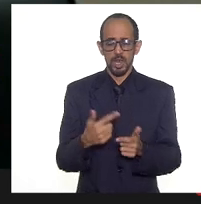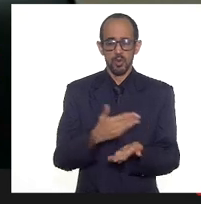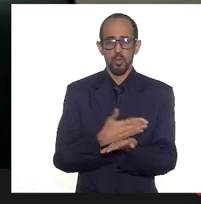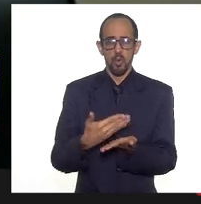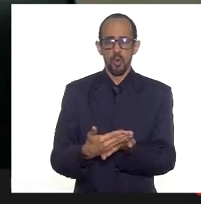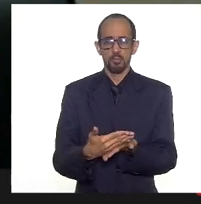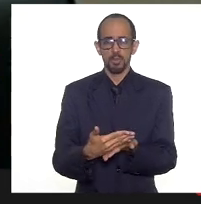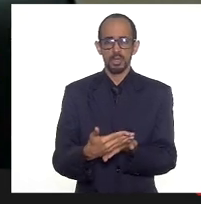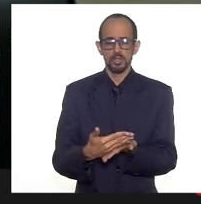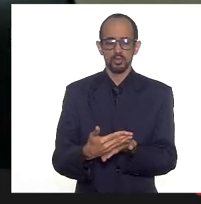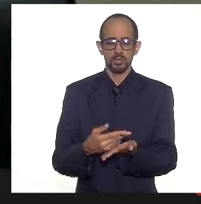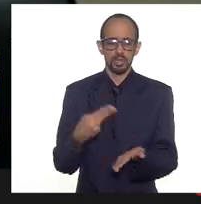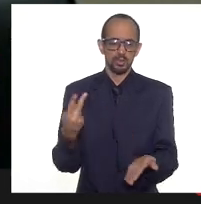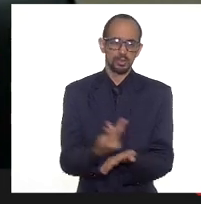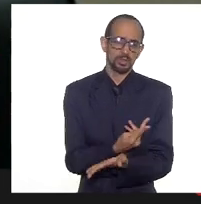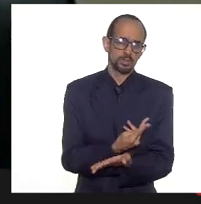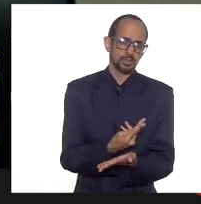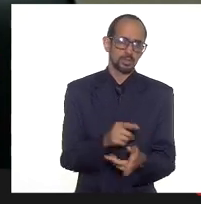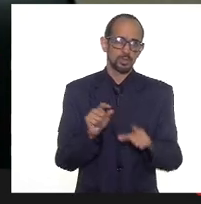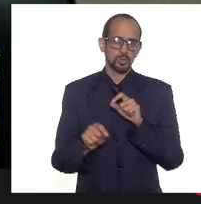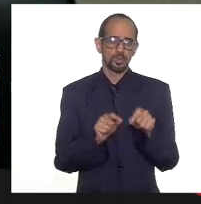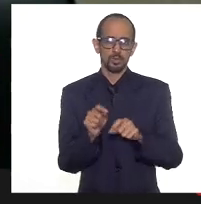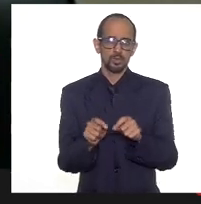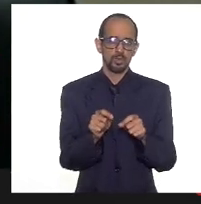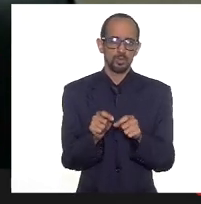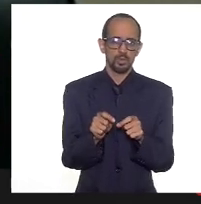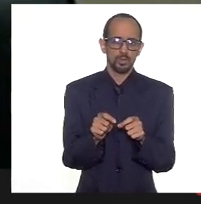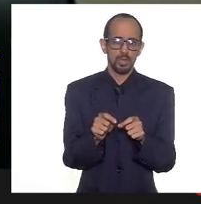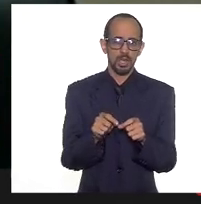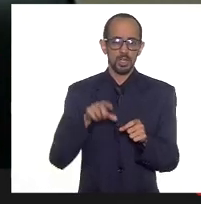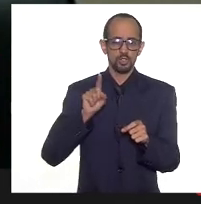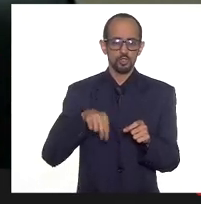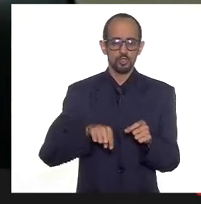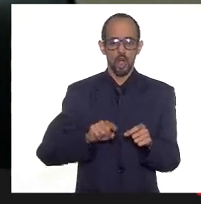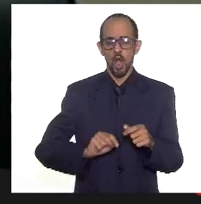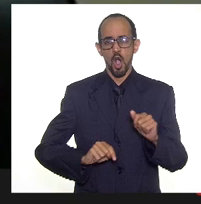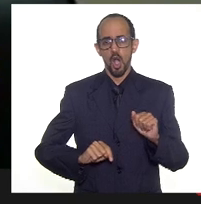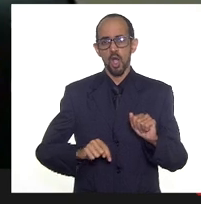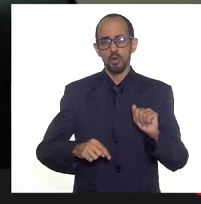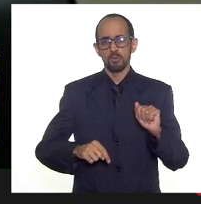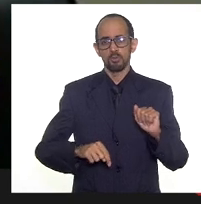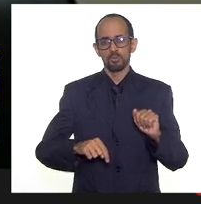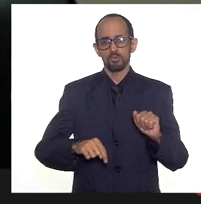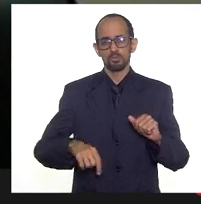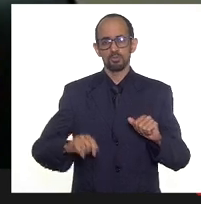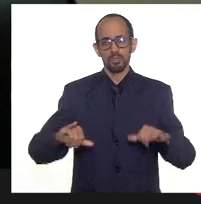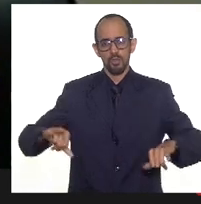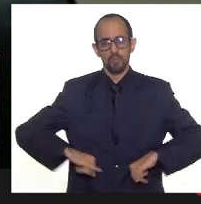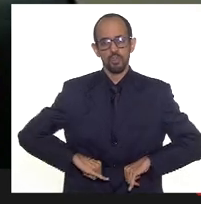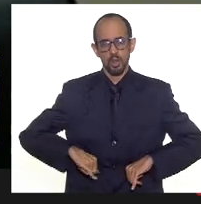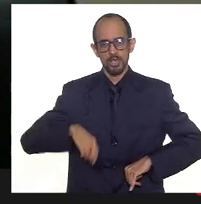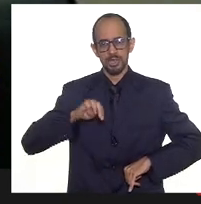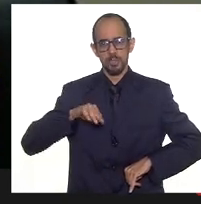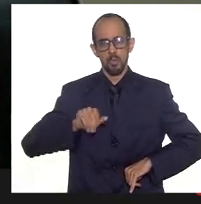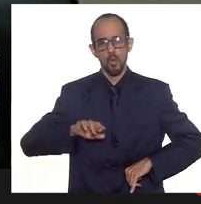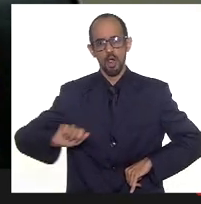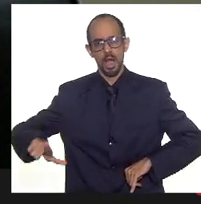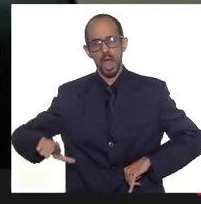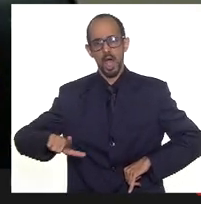tratado pelo âmbito dos crimes de natureza moral, né, fosse a